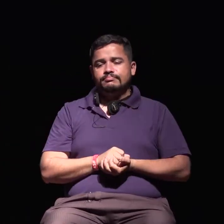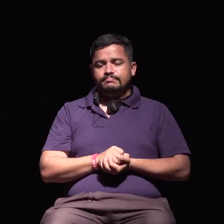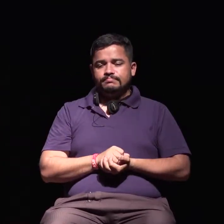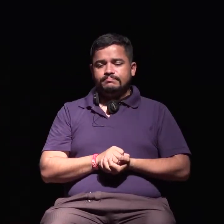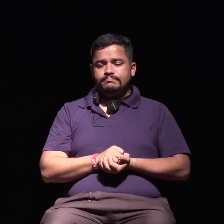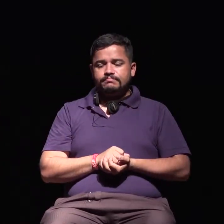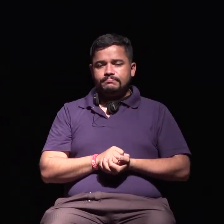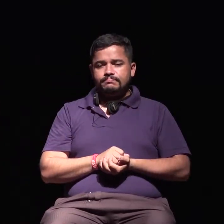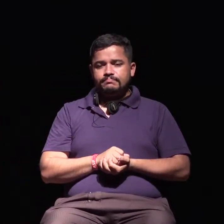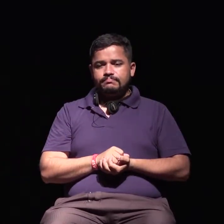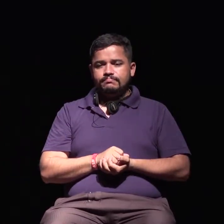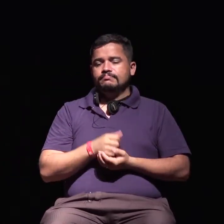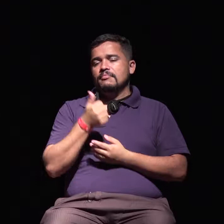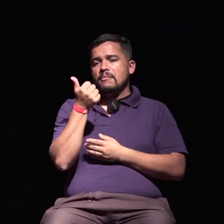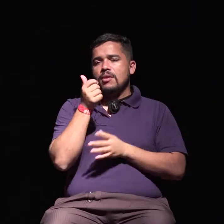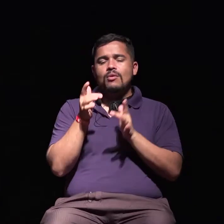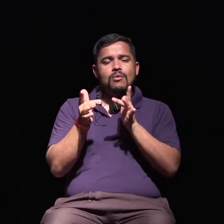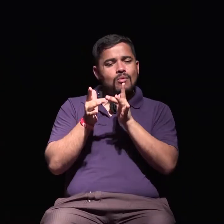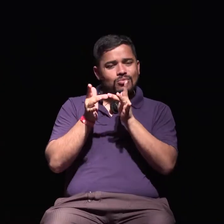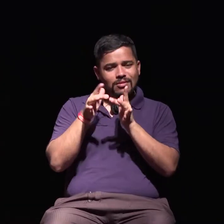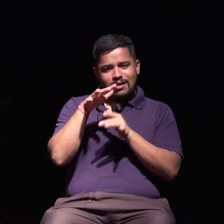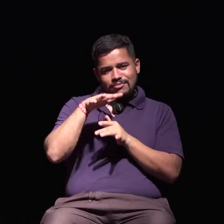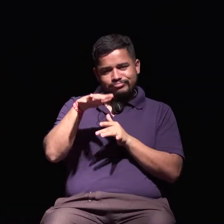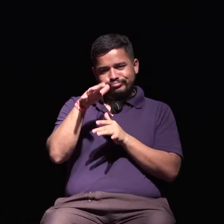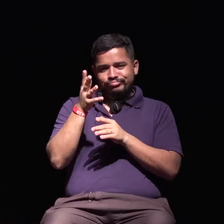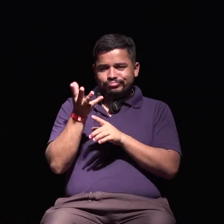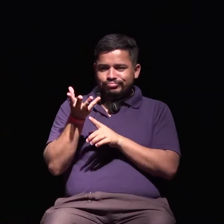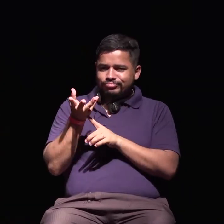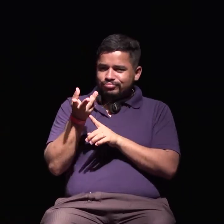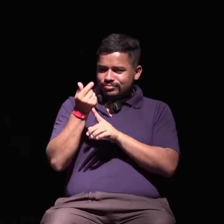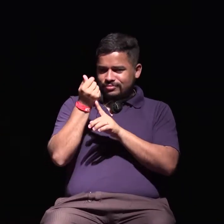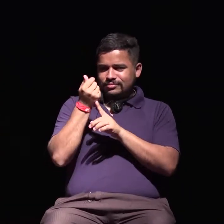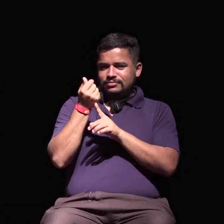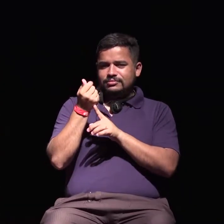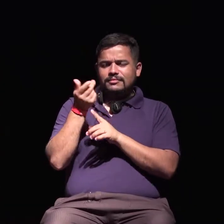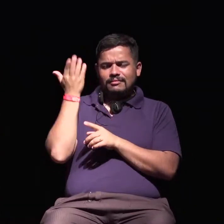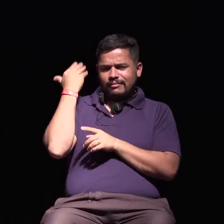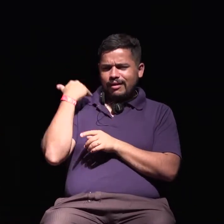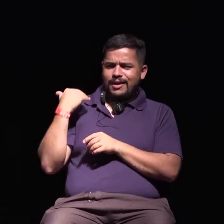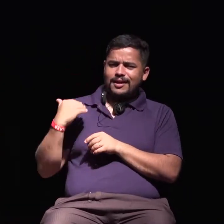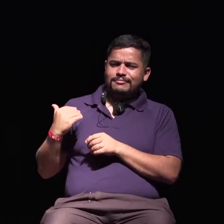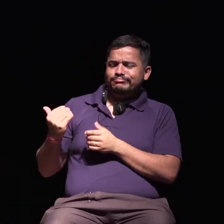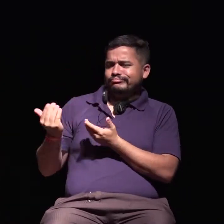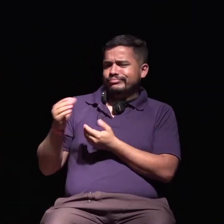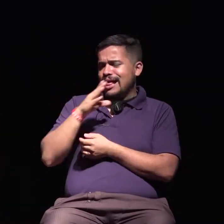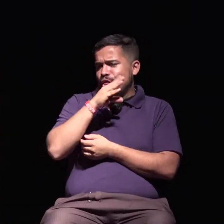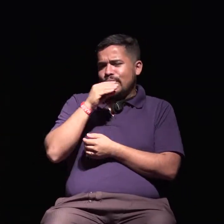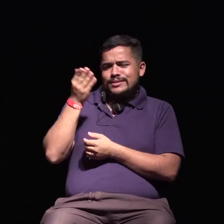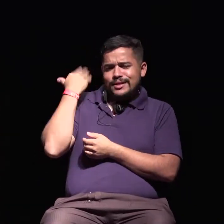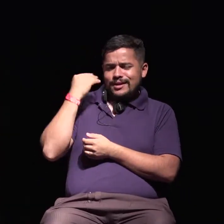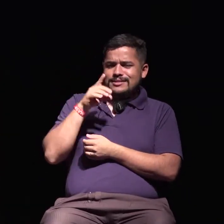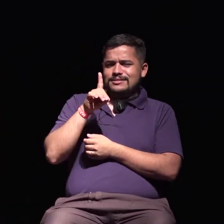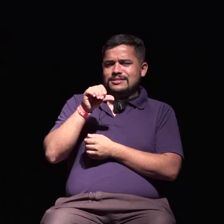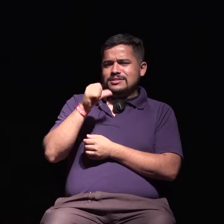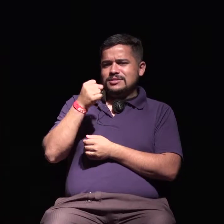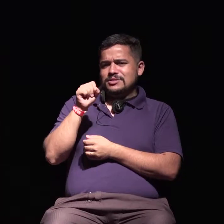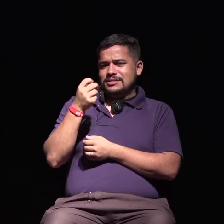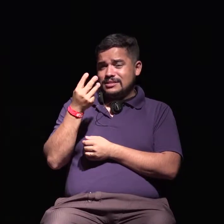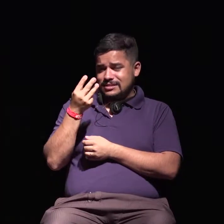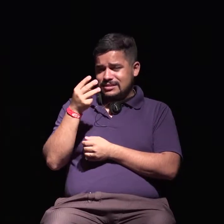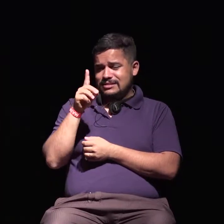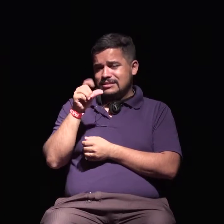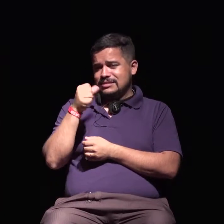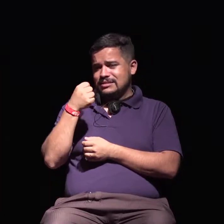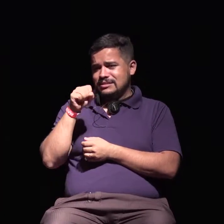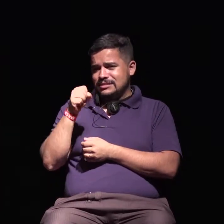dizer que meu primeiro contato com as artes visuais se deu quando eu ainda era adolescente, nos anos de 83,